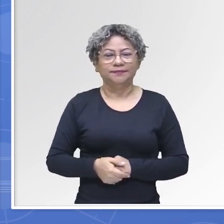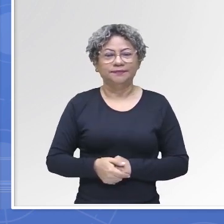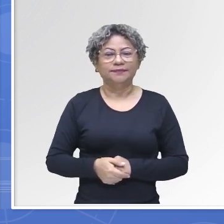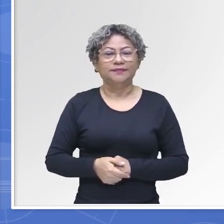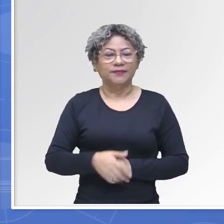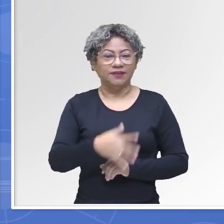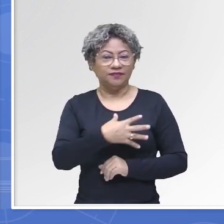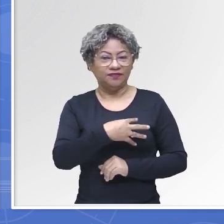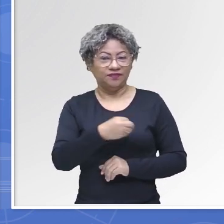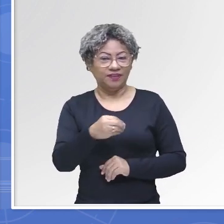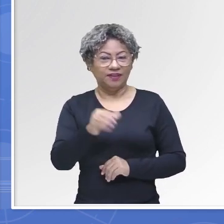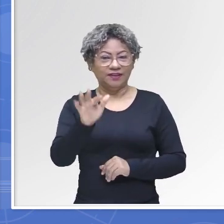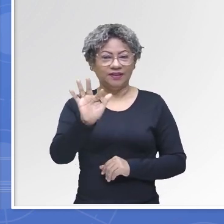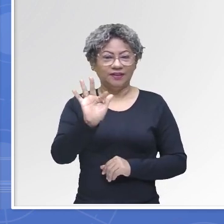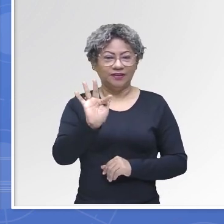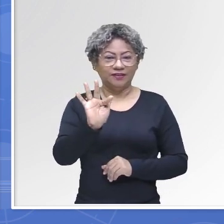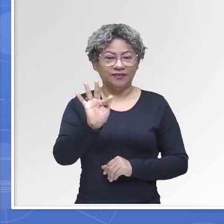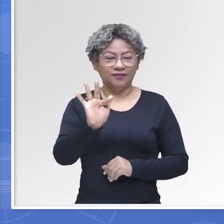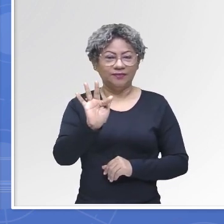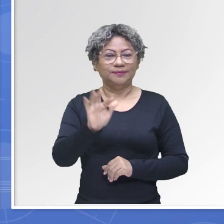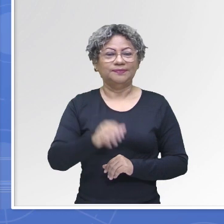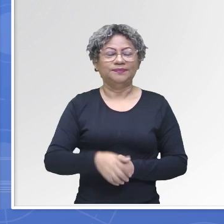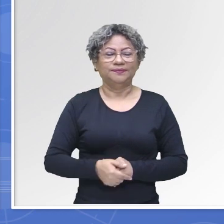e filho.